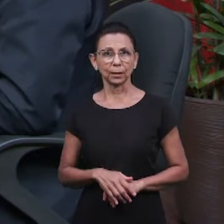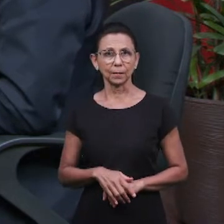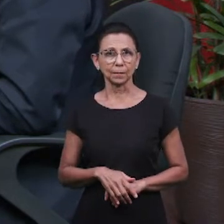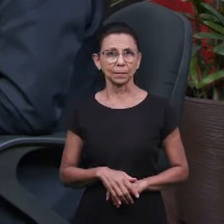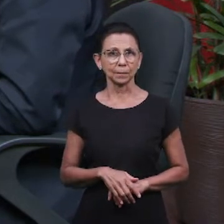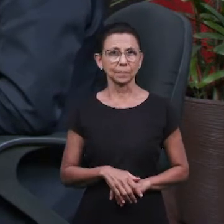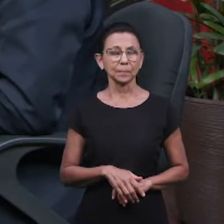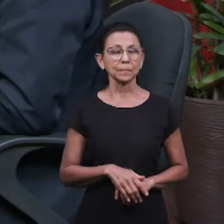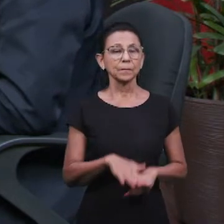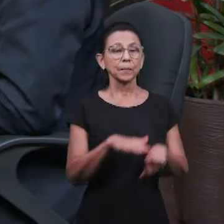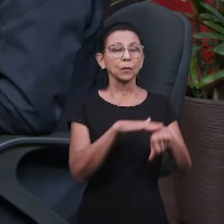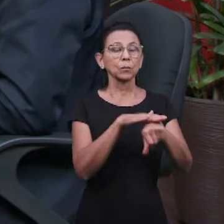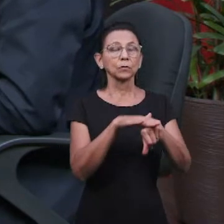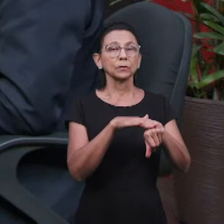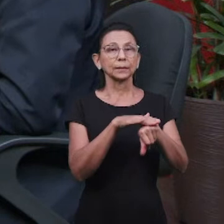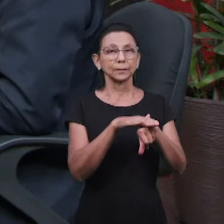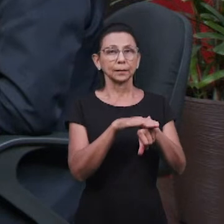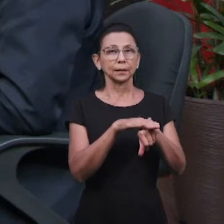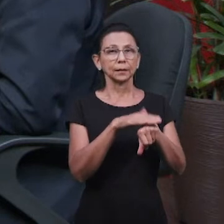procure saber